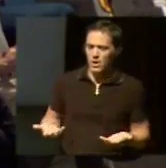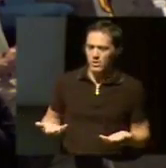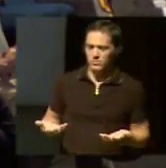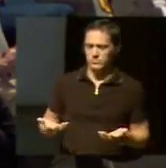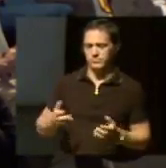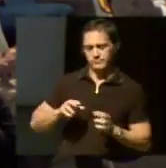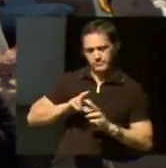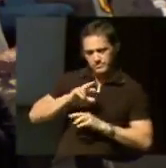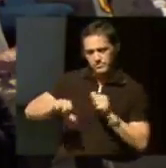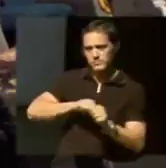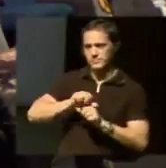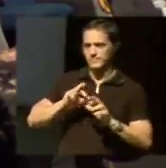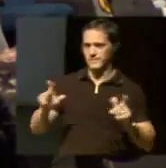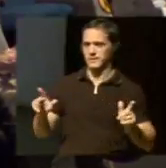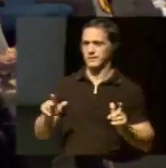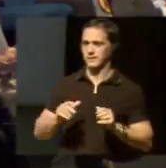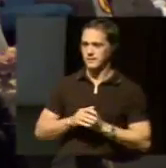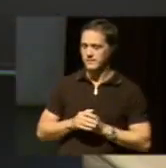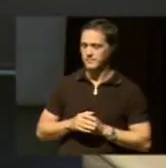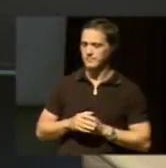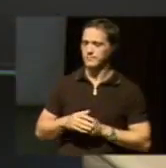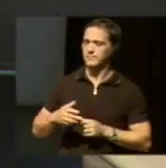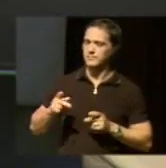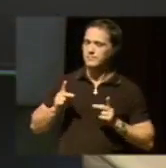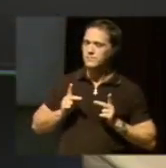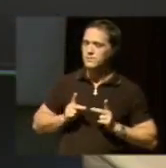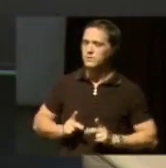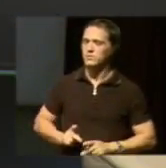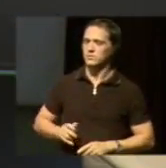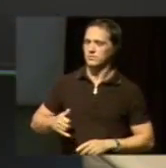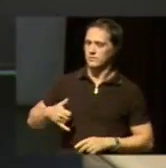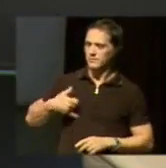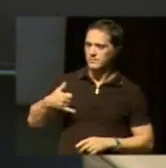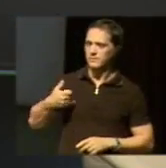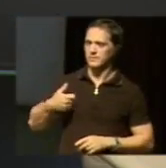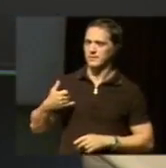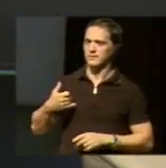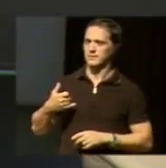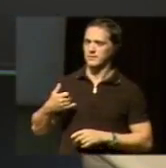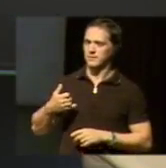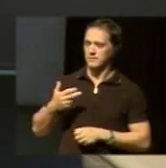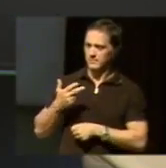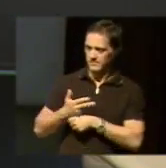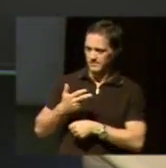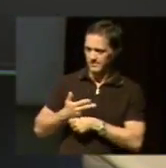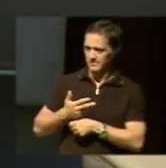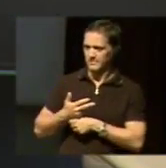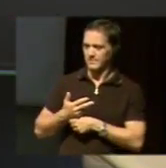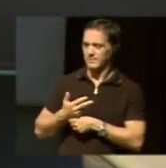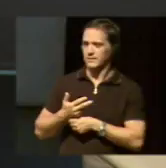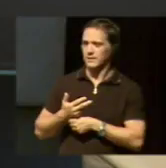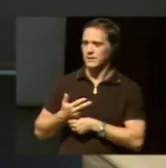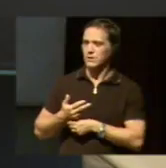Cada vez mais pessoas de idade têm essa sensação de que esse novo mundo